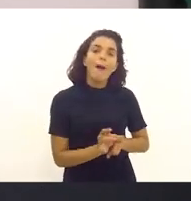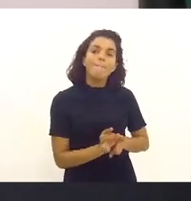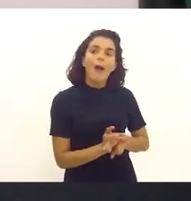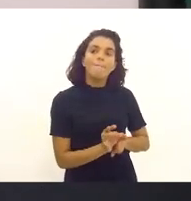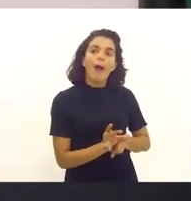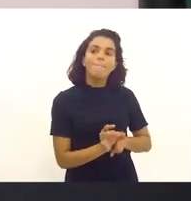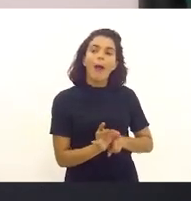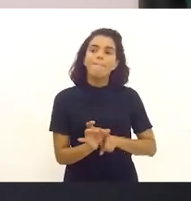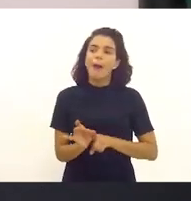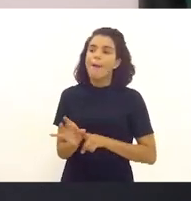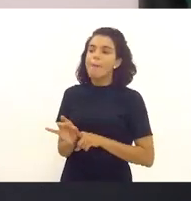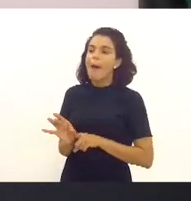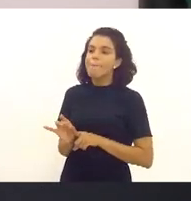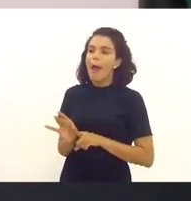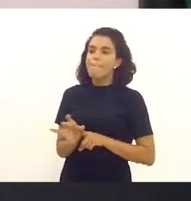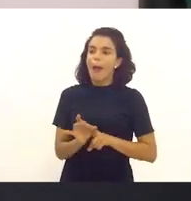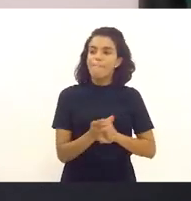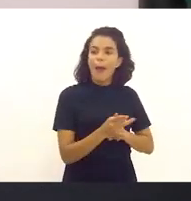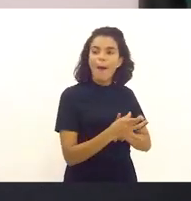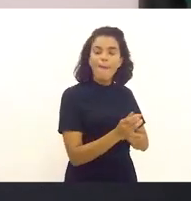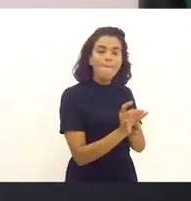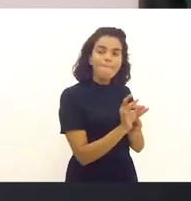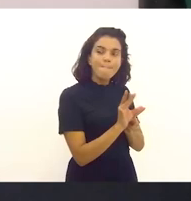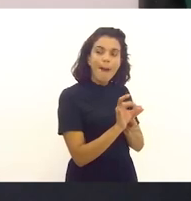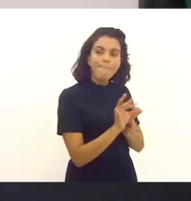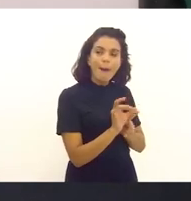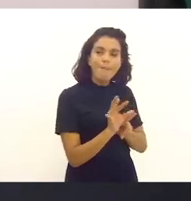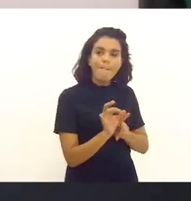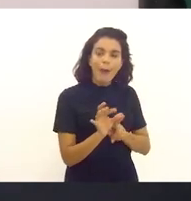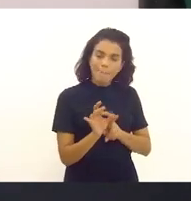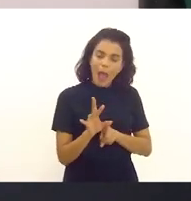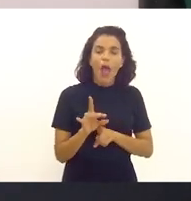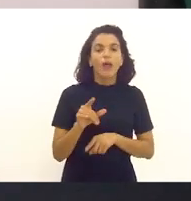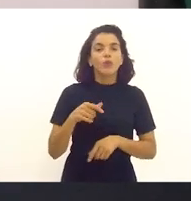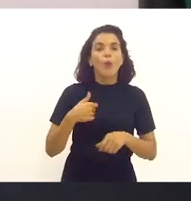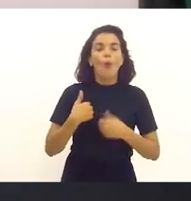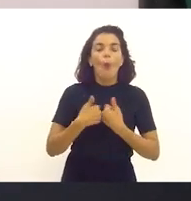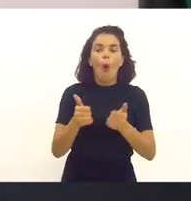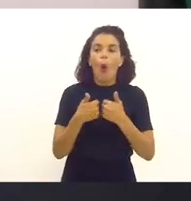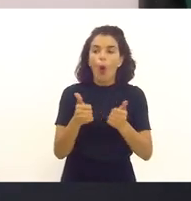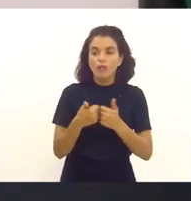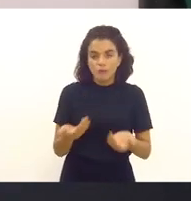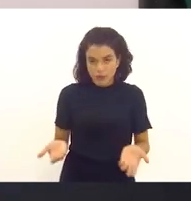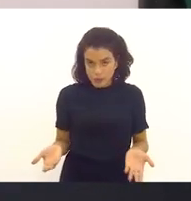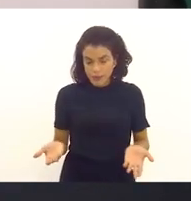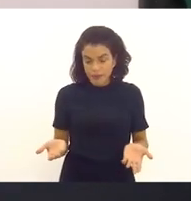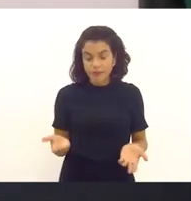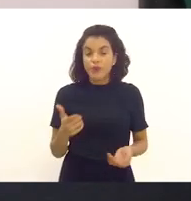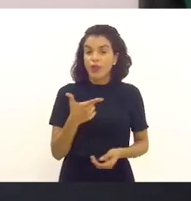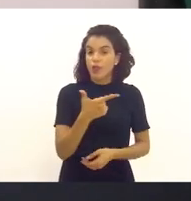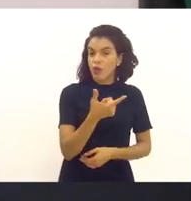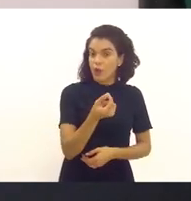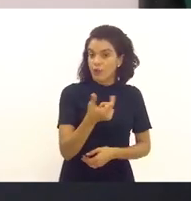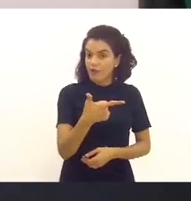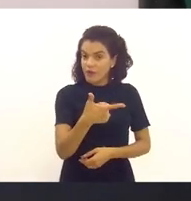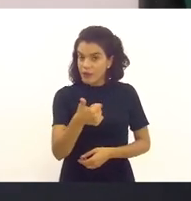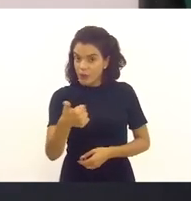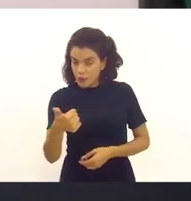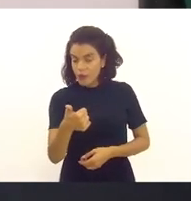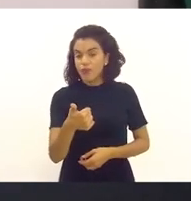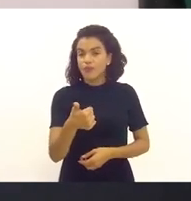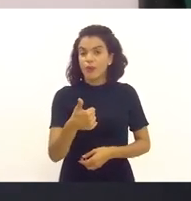do ônibus eu acho que isso passou muito na televisão e aí surgiu essa lei previna proteger já em 2021